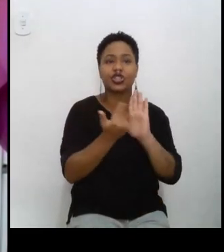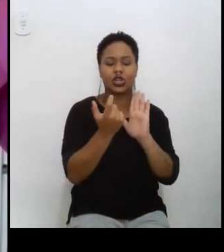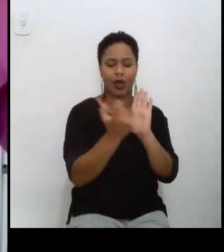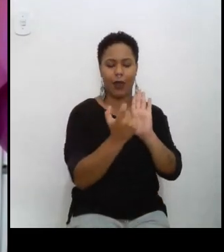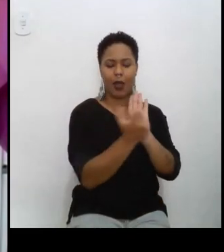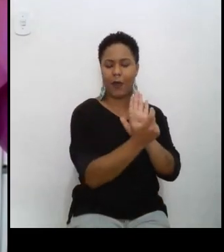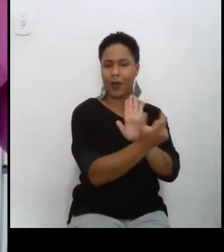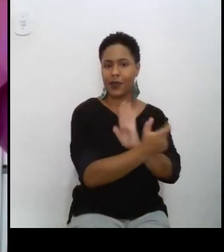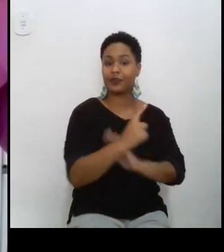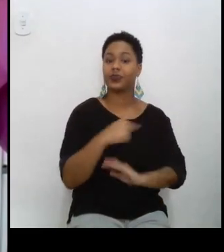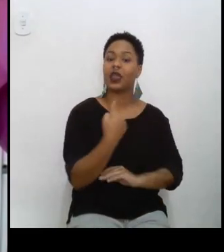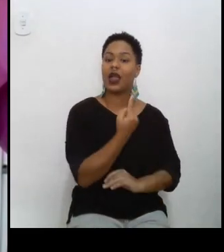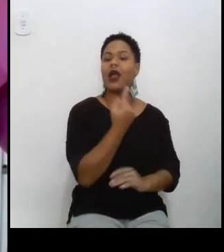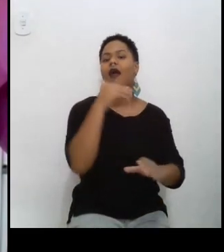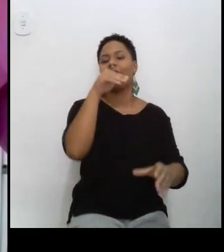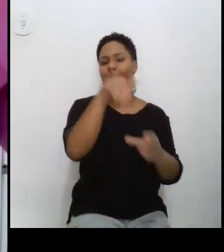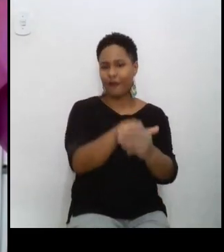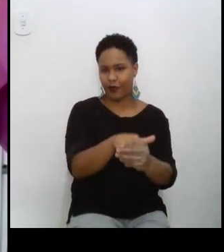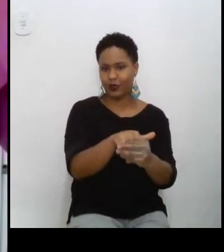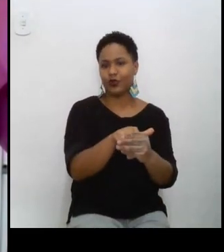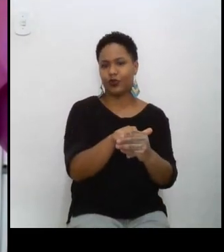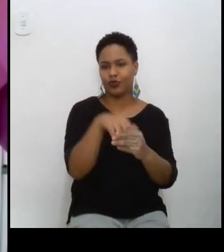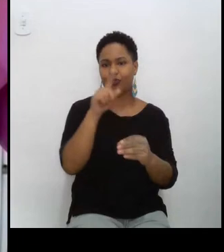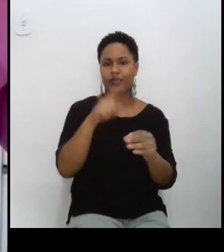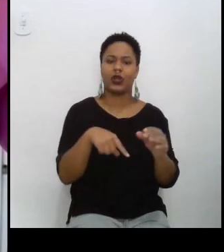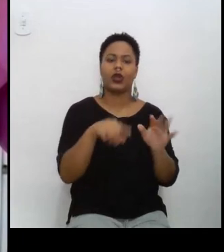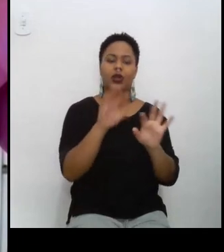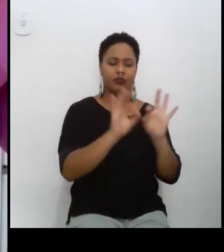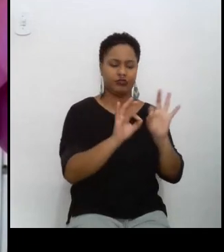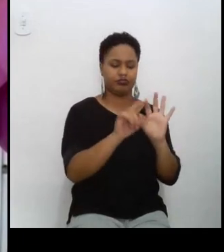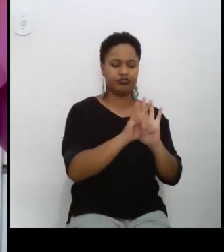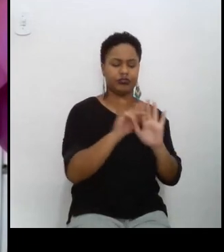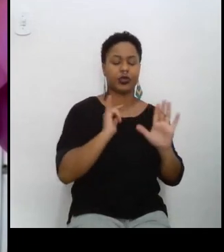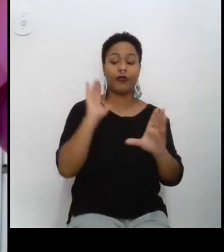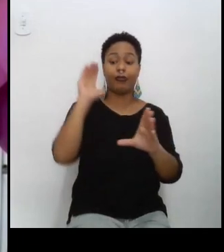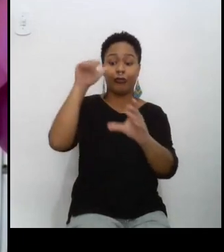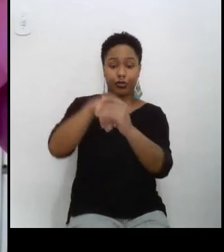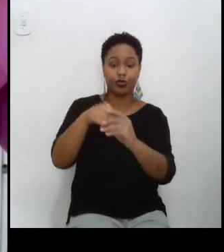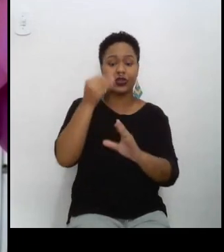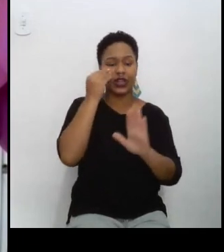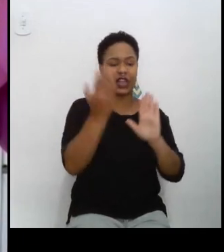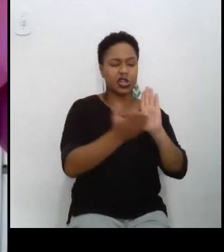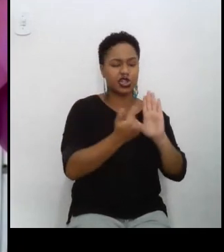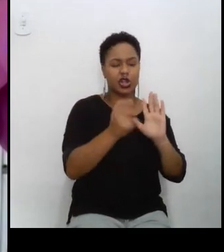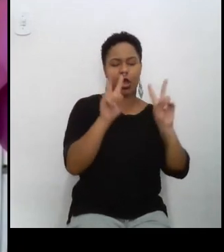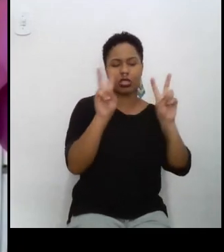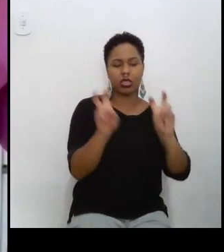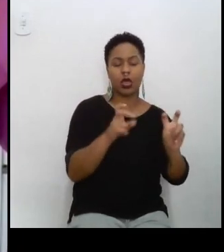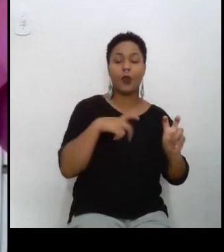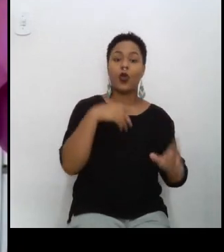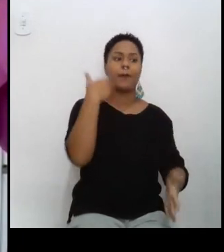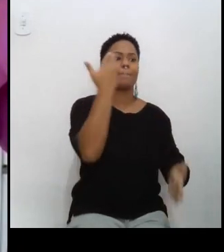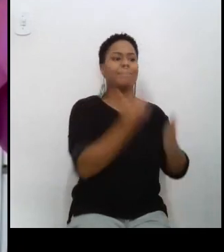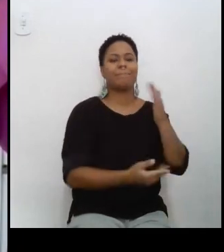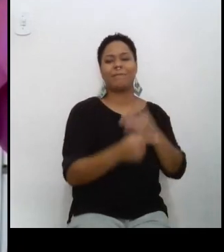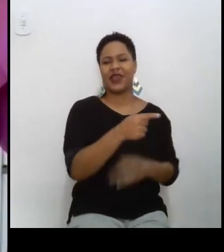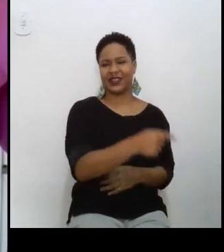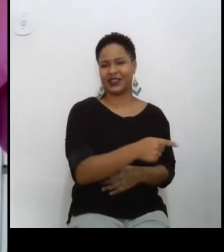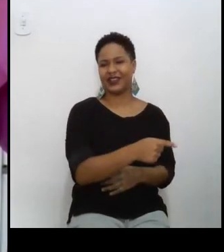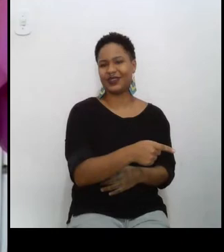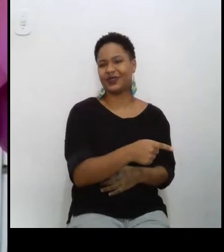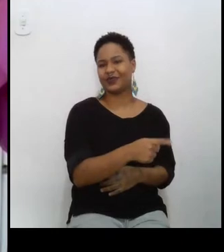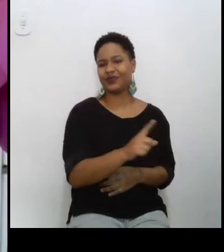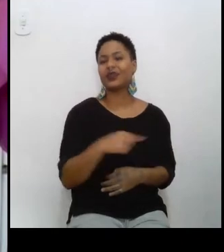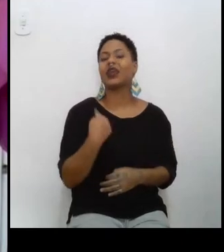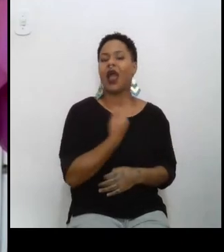gente voltou né a emenda que eles projeto que tentava retirar os termos e ele foi derrotado Ou seja a gente conseguiu aprovar